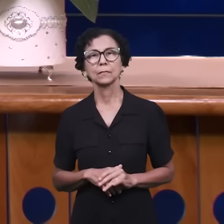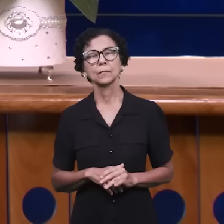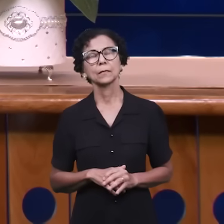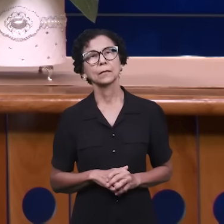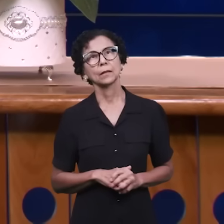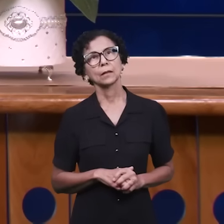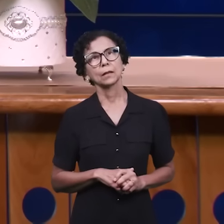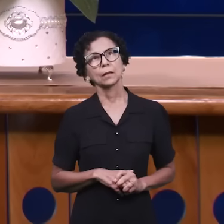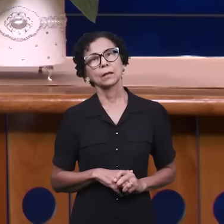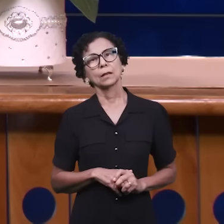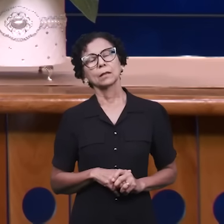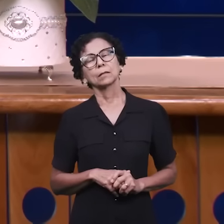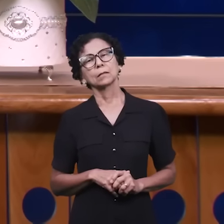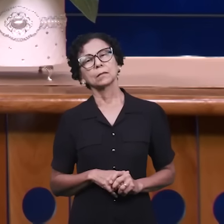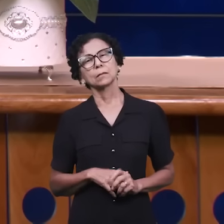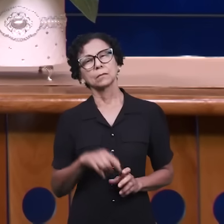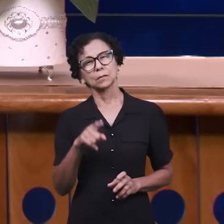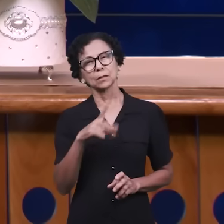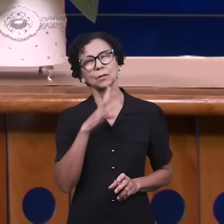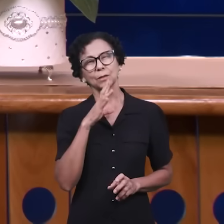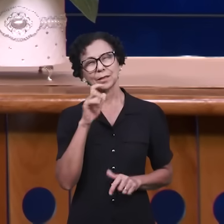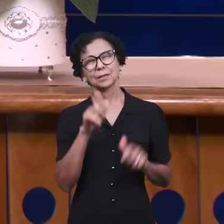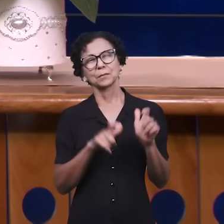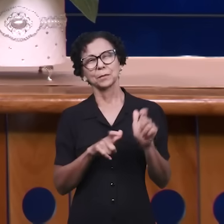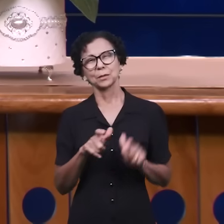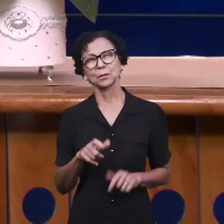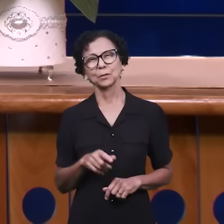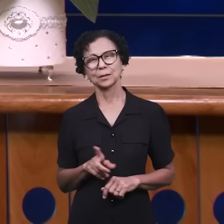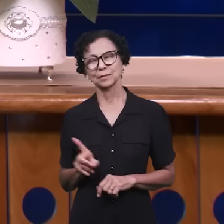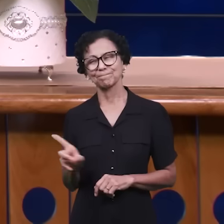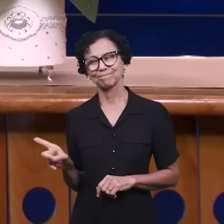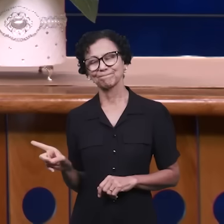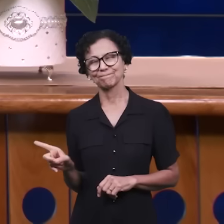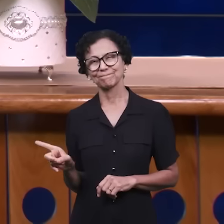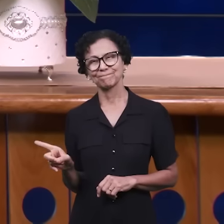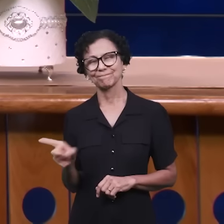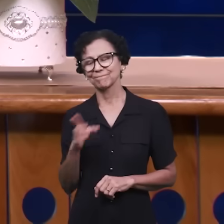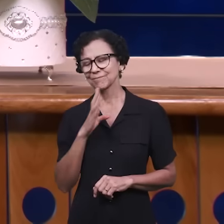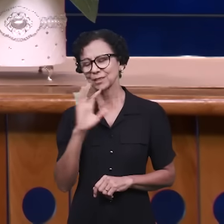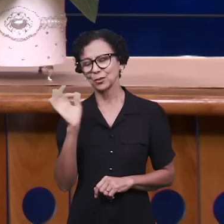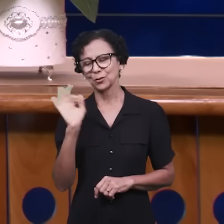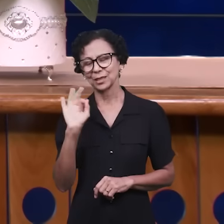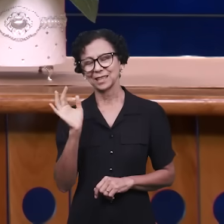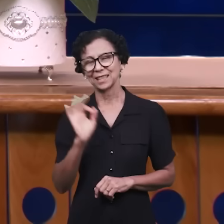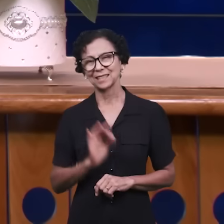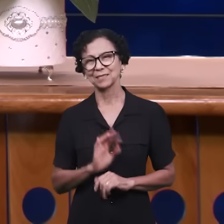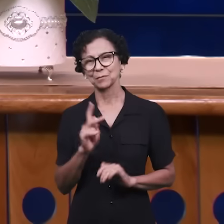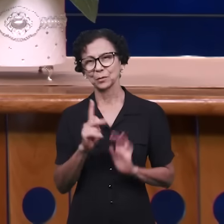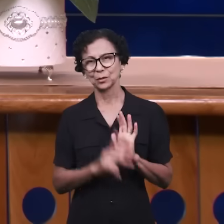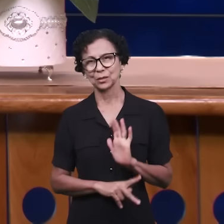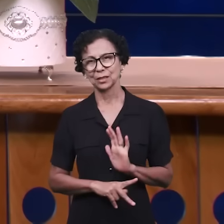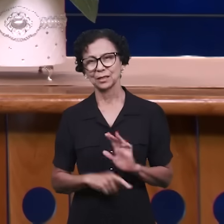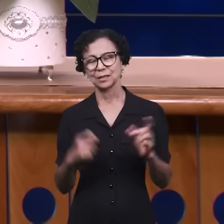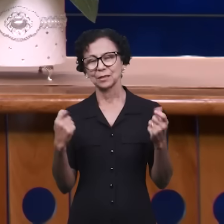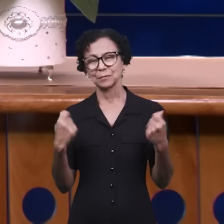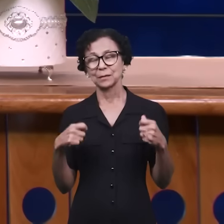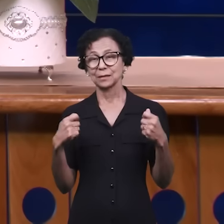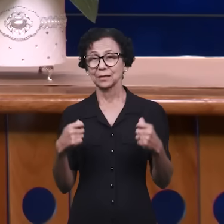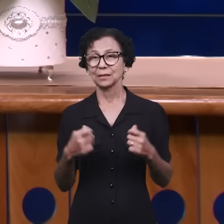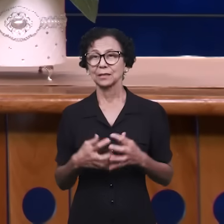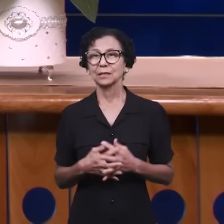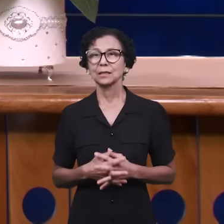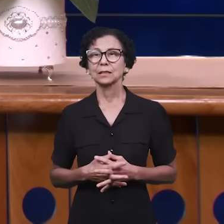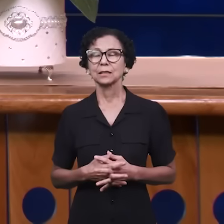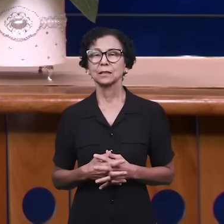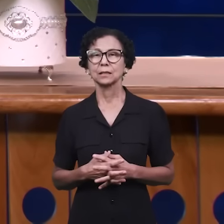Mas certamente há pessoas que você conhece e que não conhecem isso, não conhecem esse projeto e precisam desta bênção.